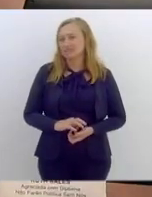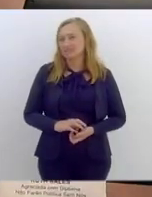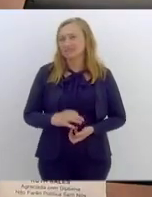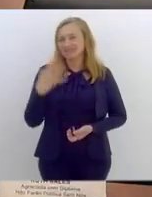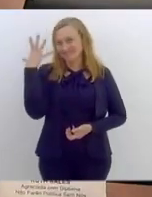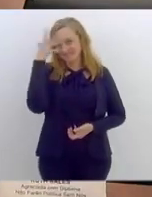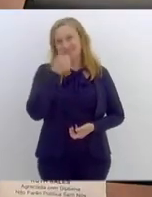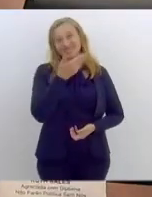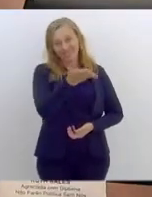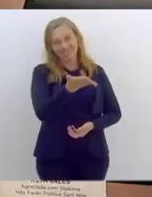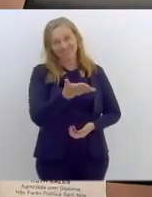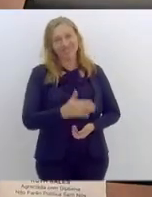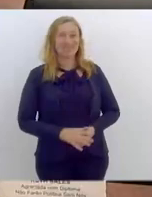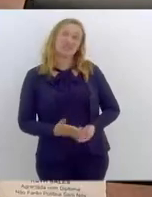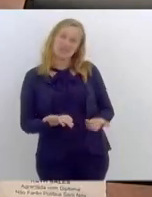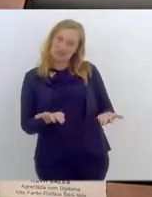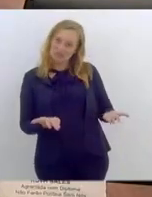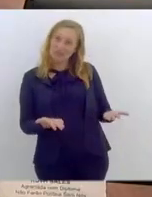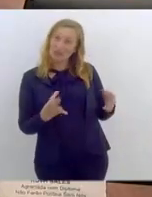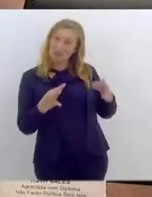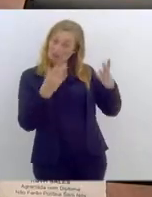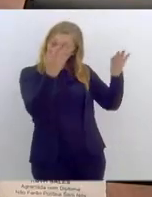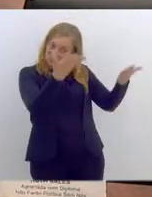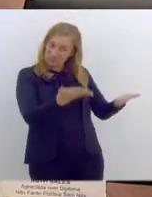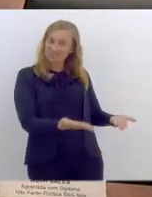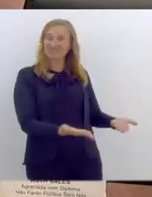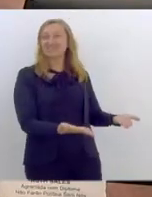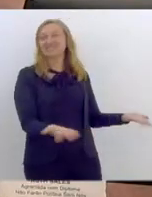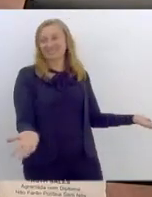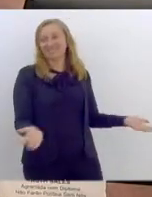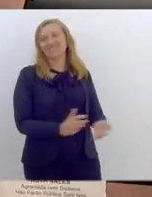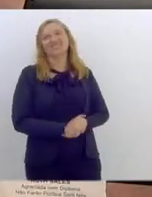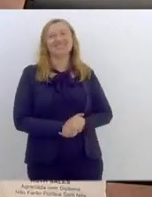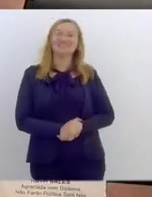Linda, né, gente? Olha isso. Tudo isso, gente.